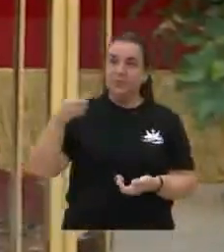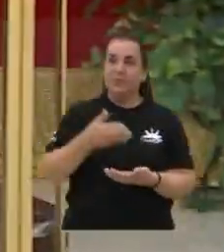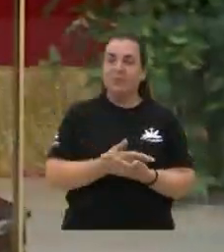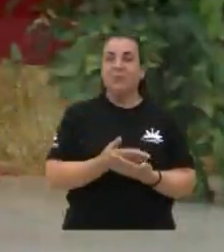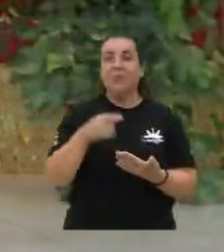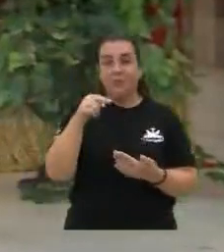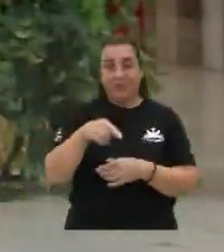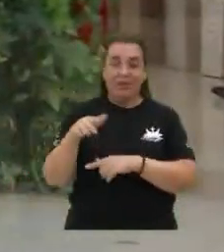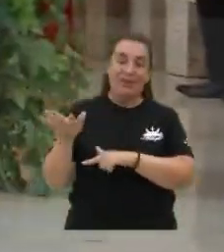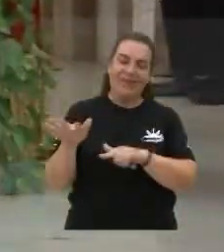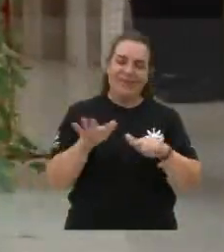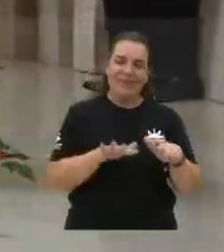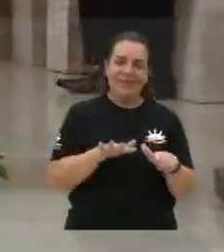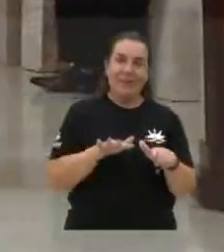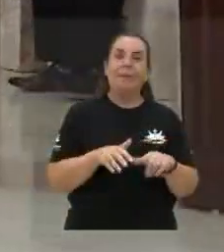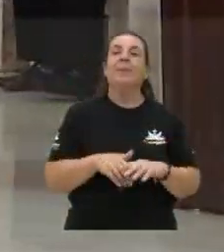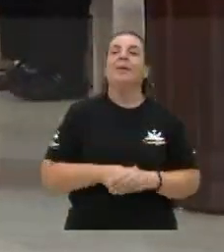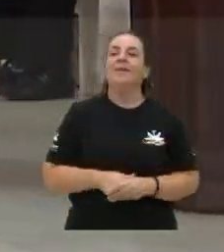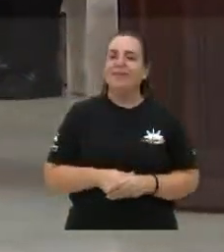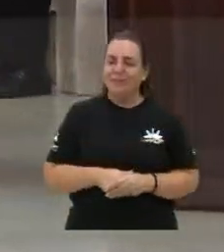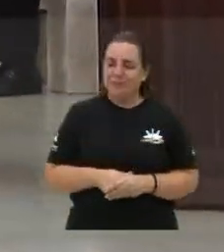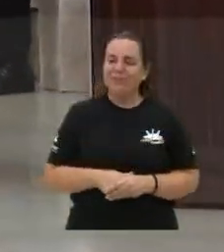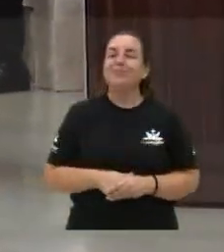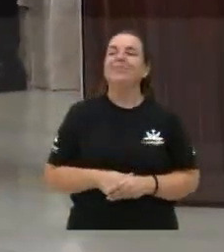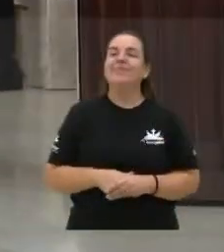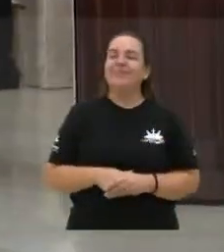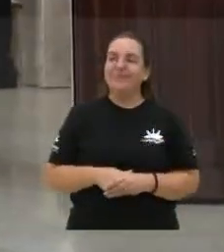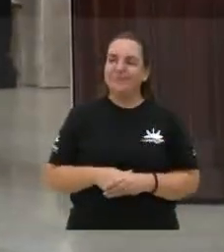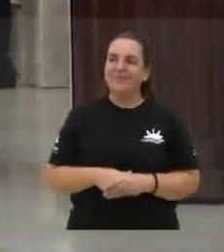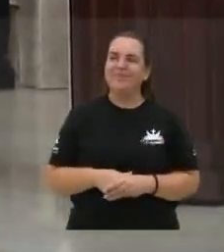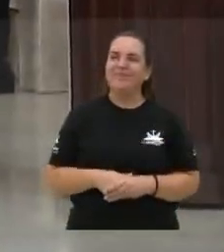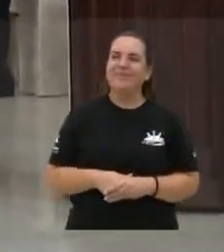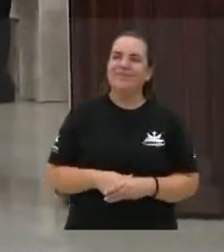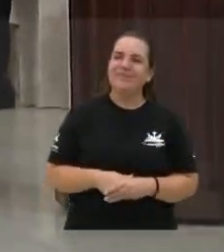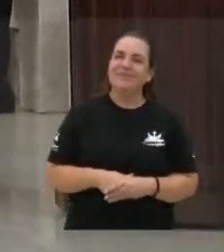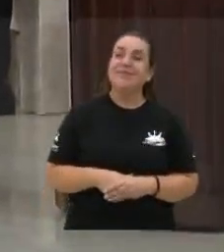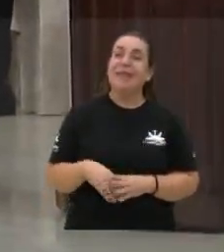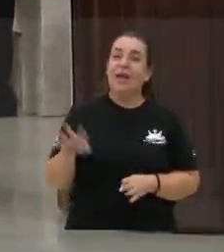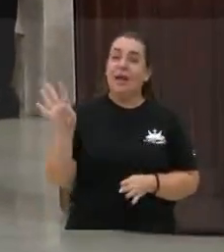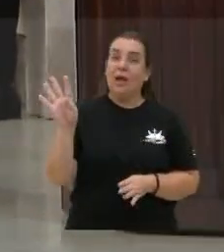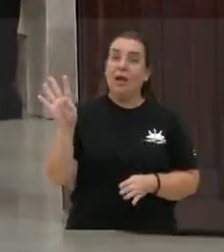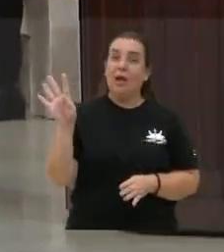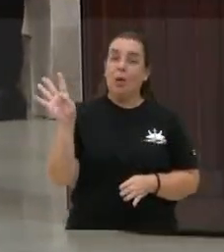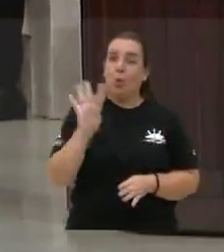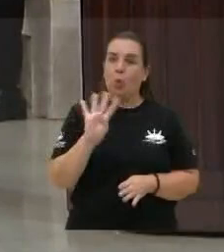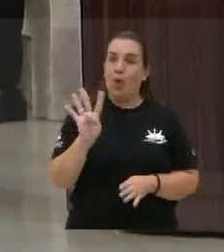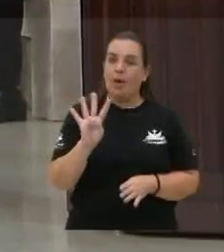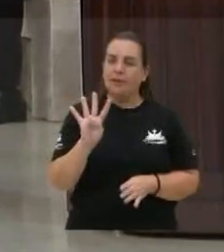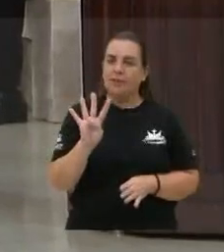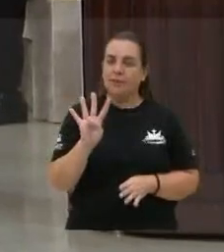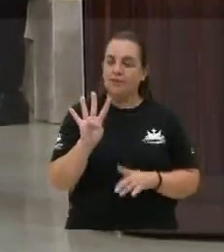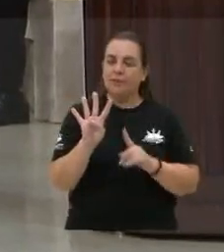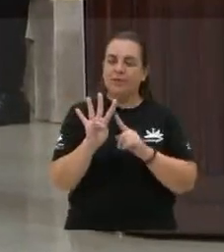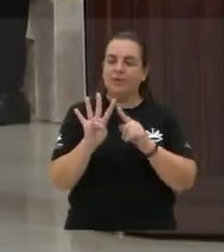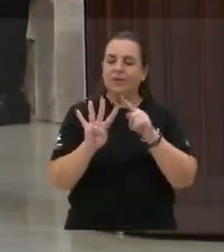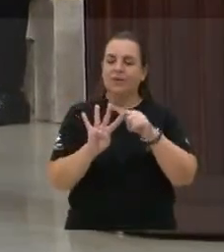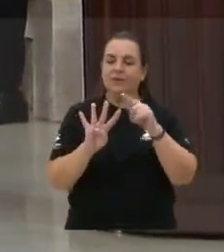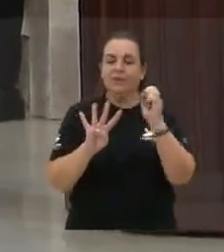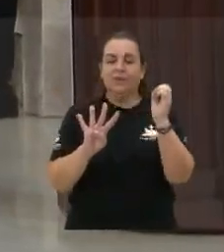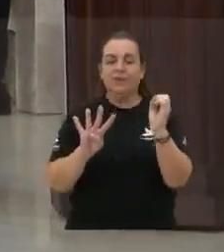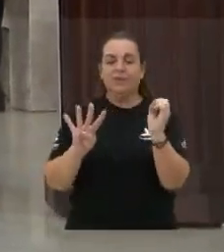nesta semana, a quarta do Advento, as quatro velas